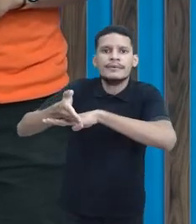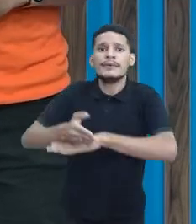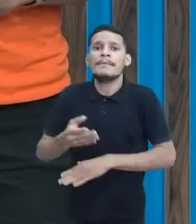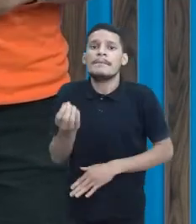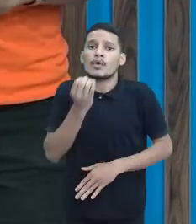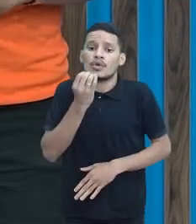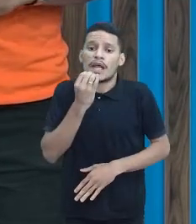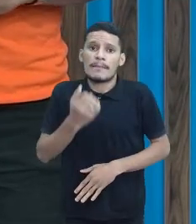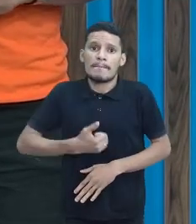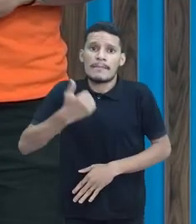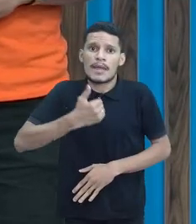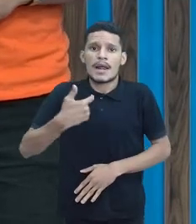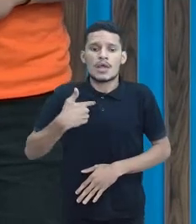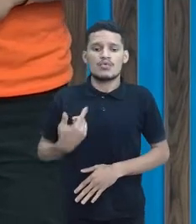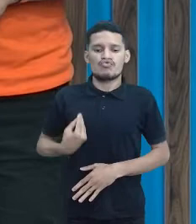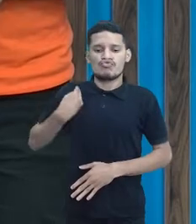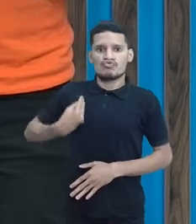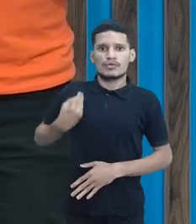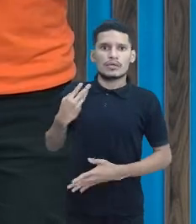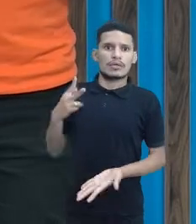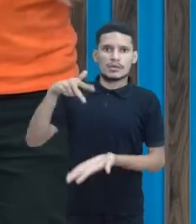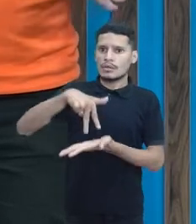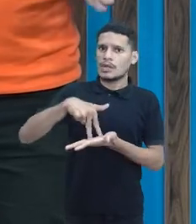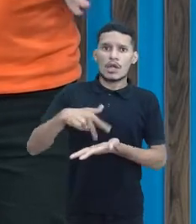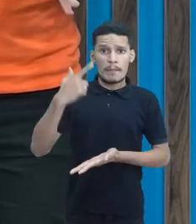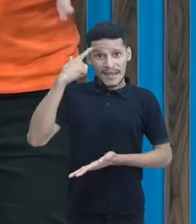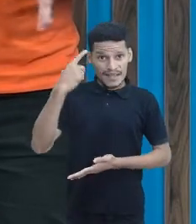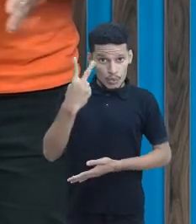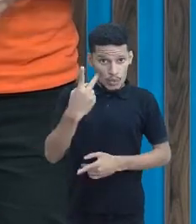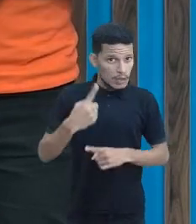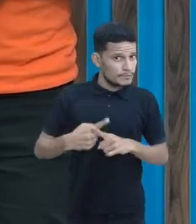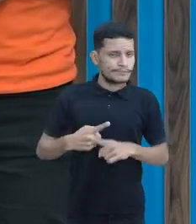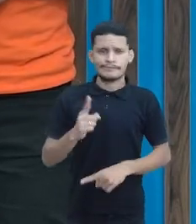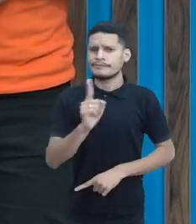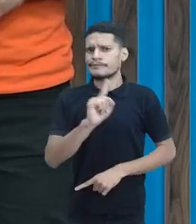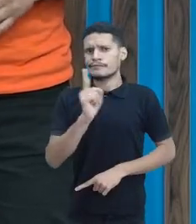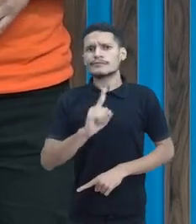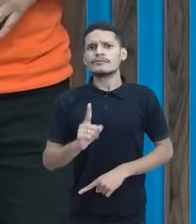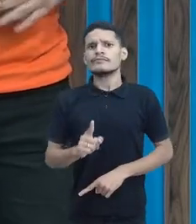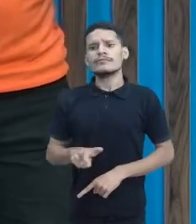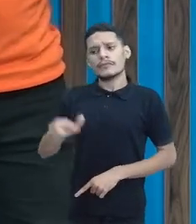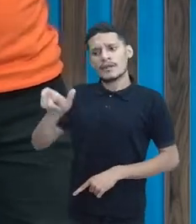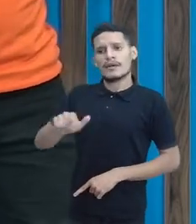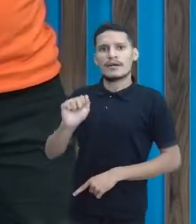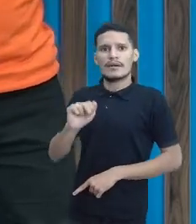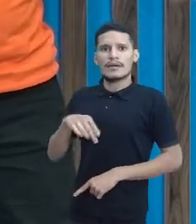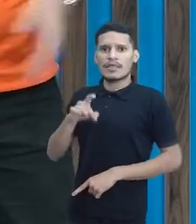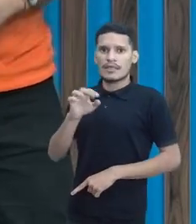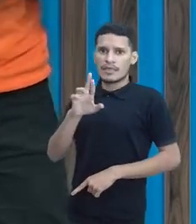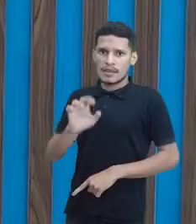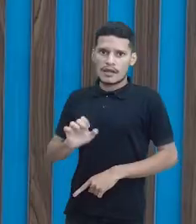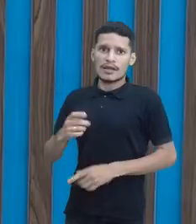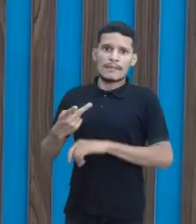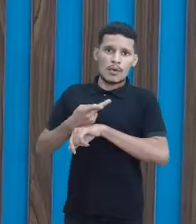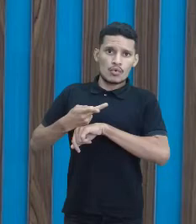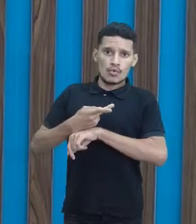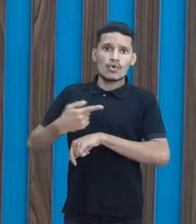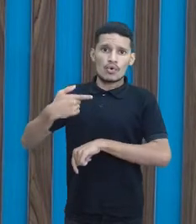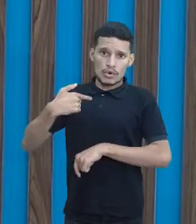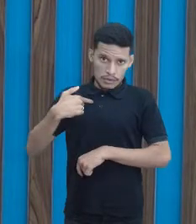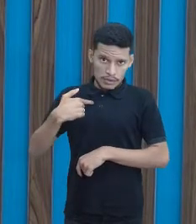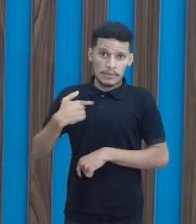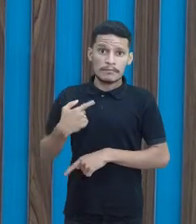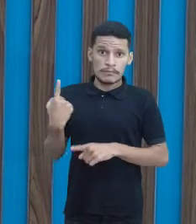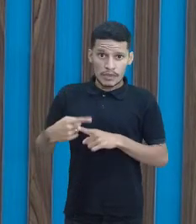tive de estar aqui com vocês, eu não pensei duas vezes. Inclusive, o professor André Riceliano me procurou porque sabe da coragem que a gente